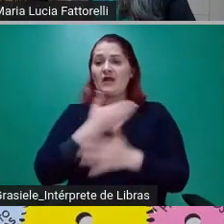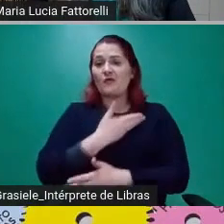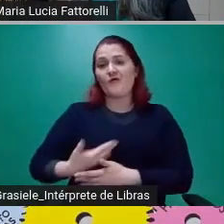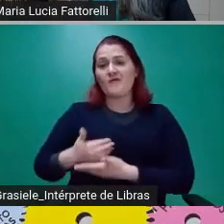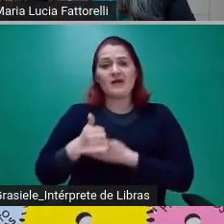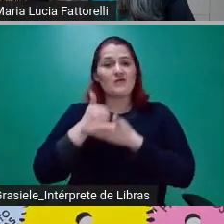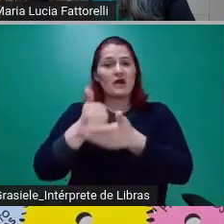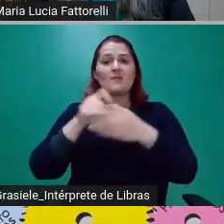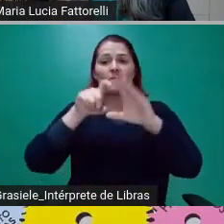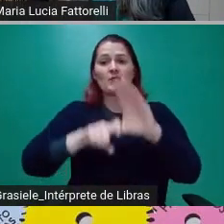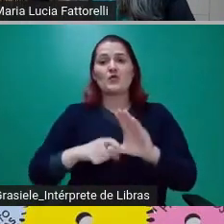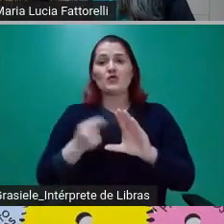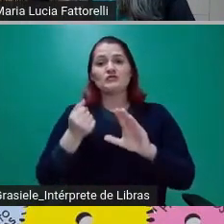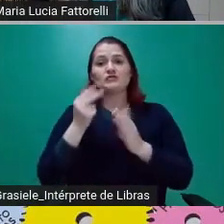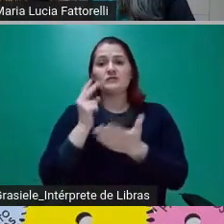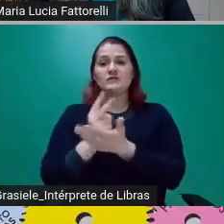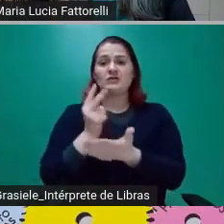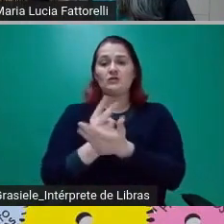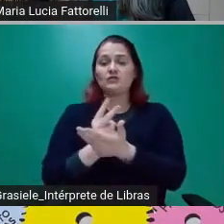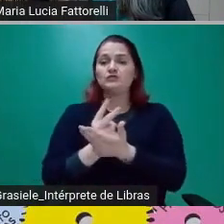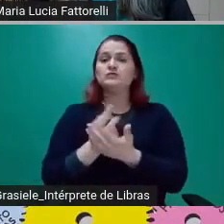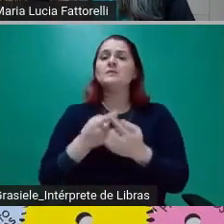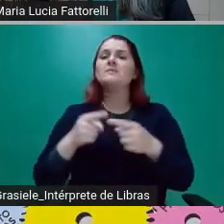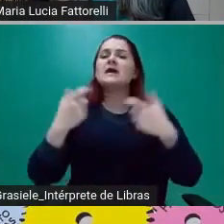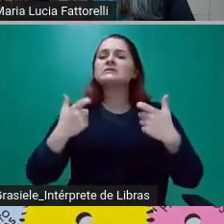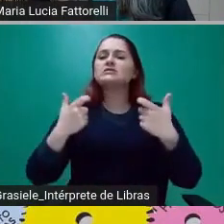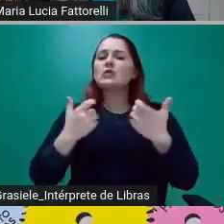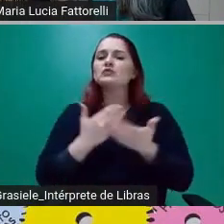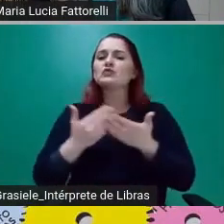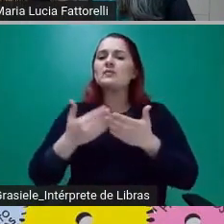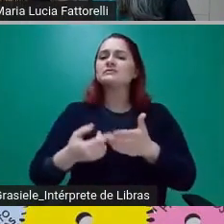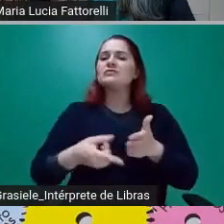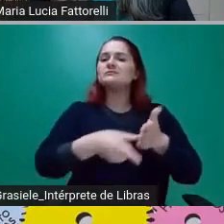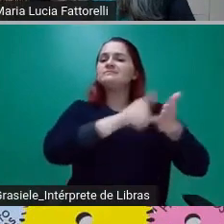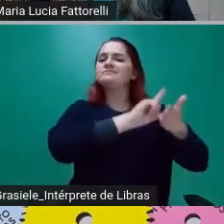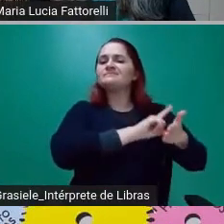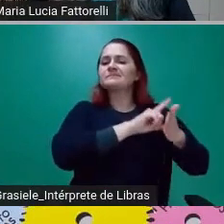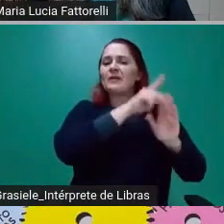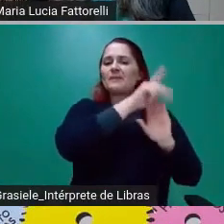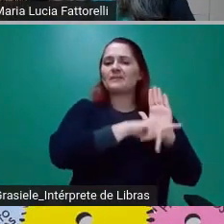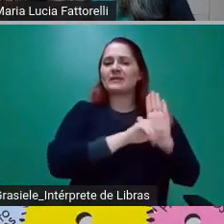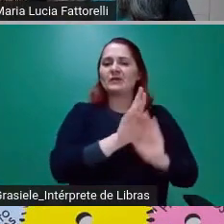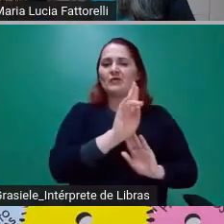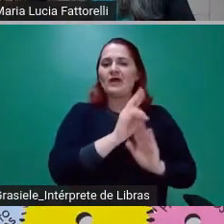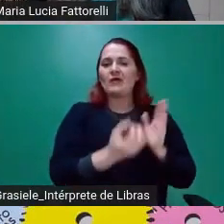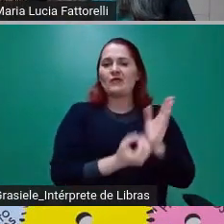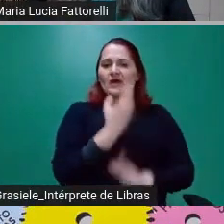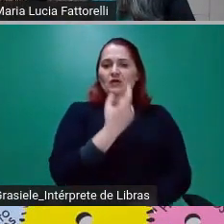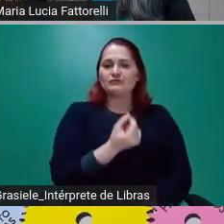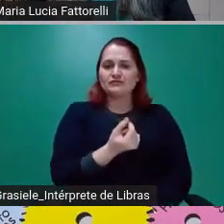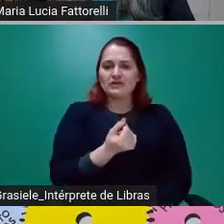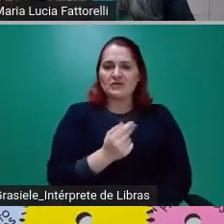se inaugurou com o Plano Real e que foi aprofundado pelo FMI. Então,